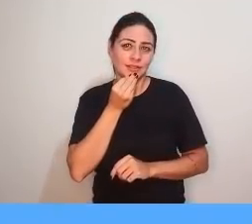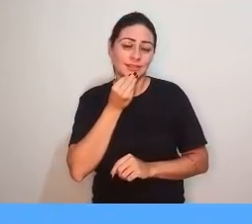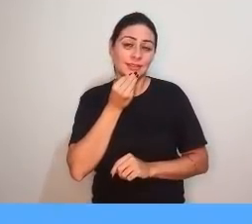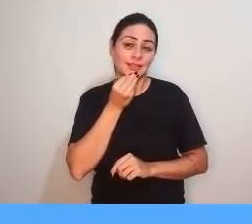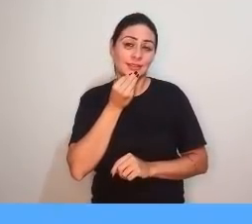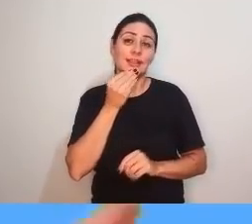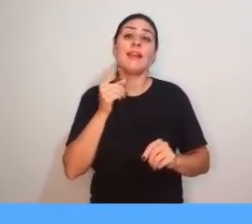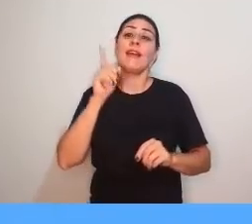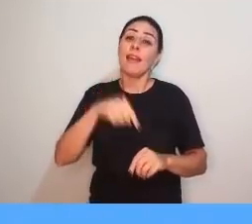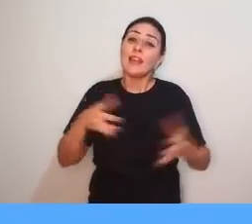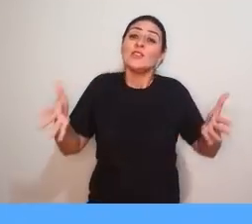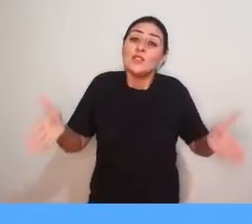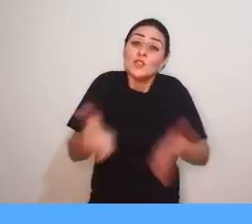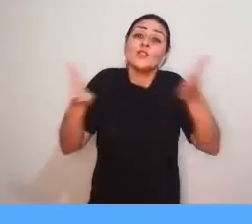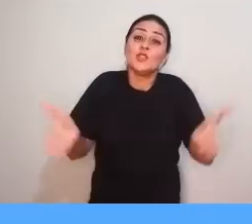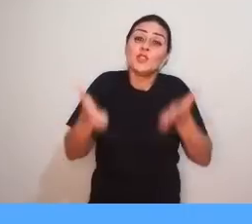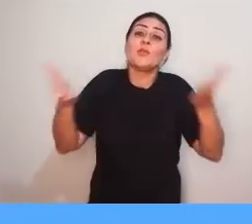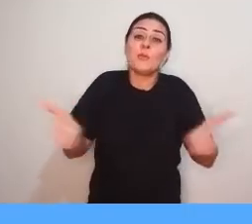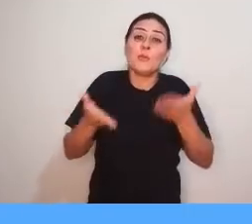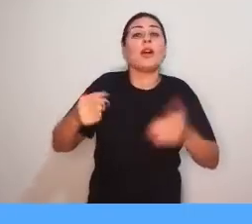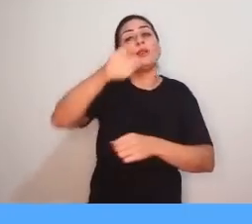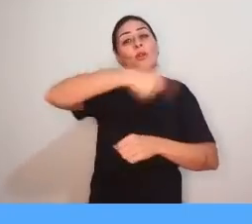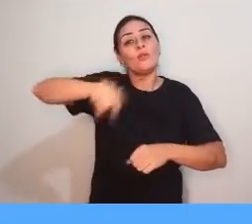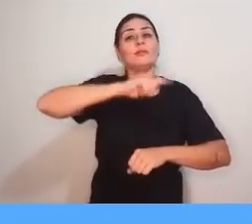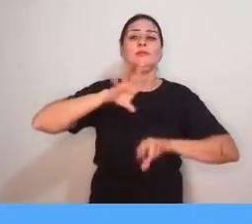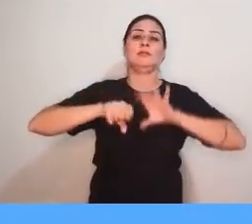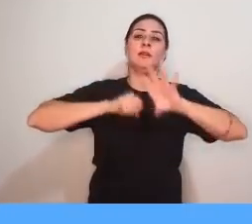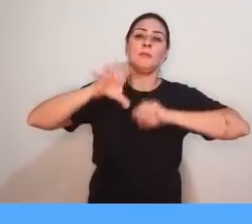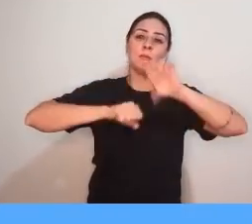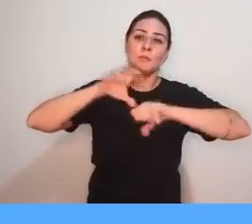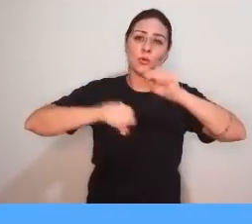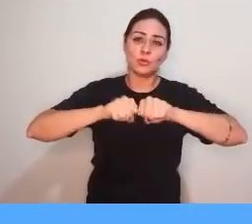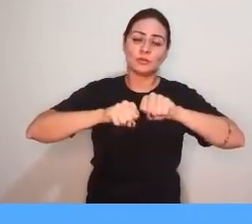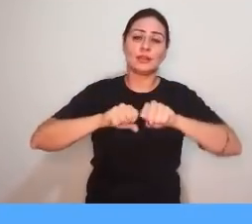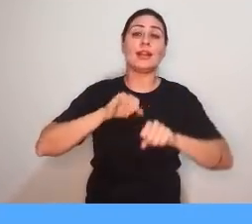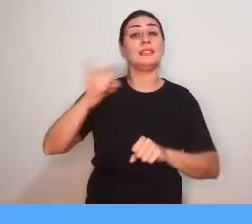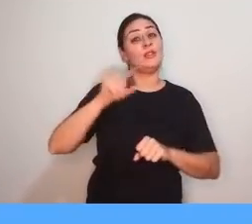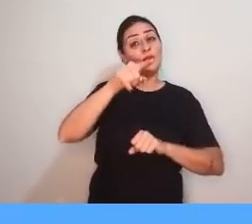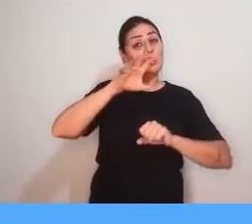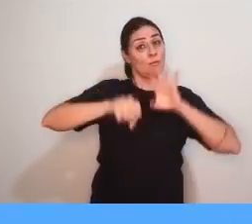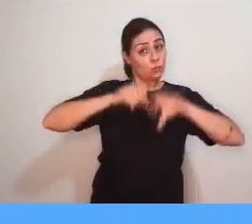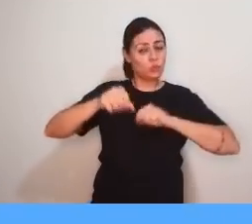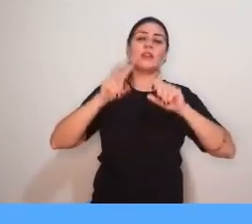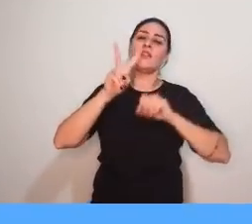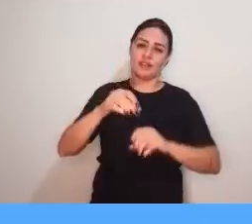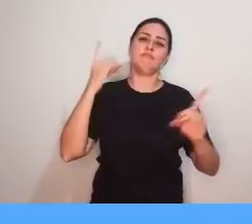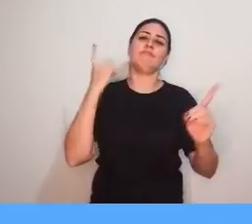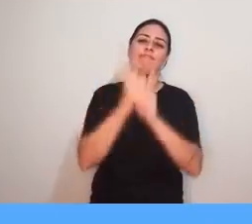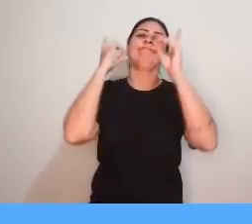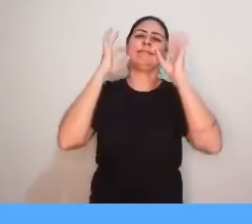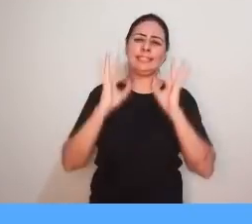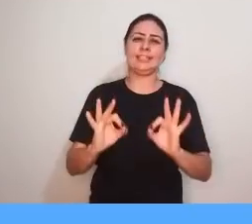estimulador para buscar. Tá? Se você for buscar, você vai encontrar, tenha certeza disso. Tá bom?